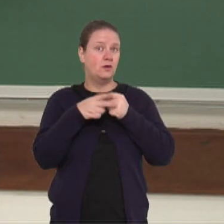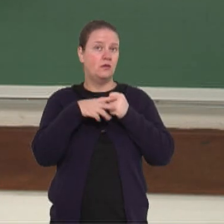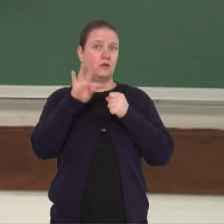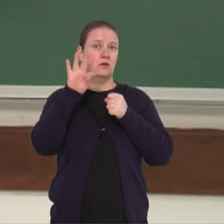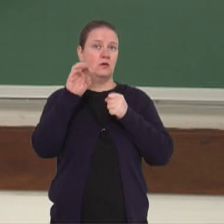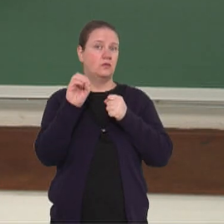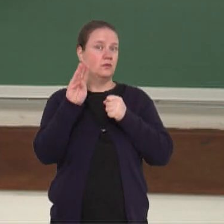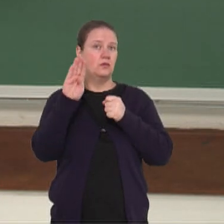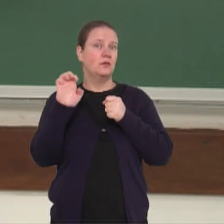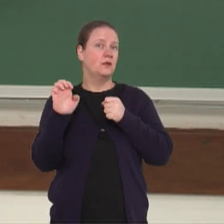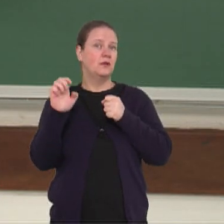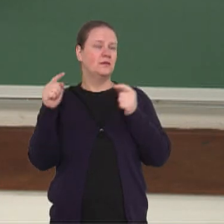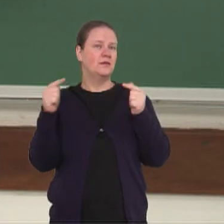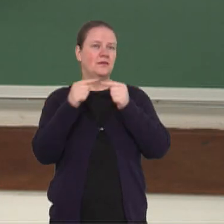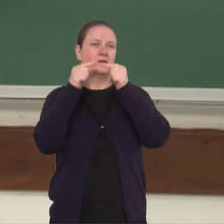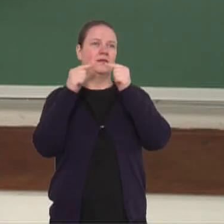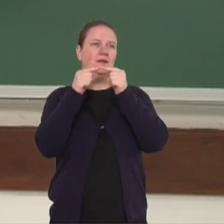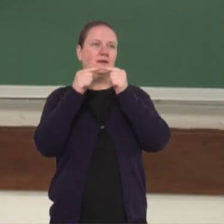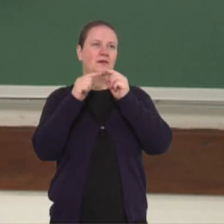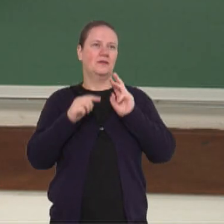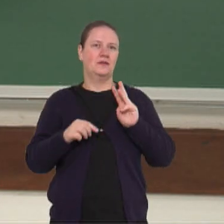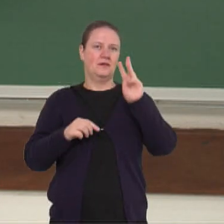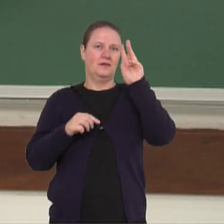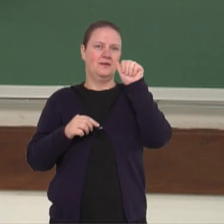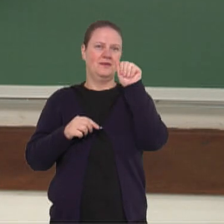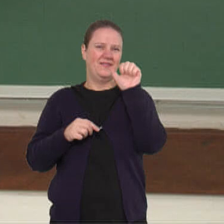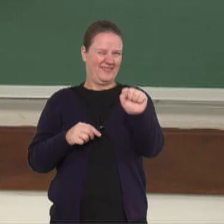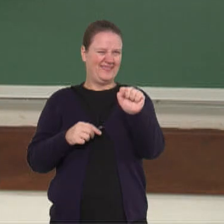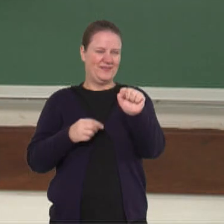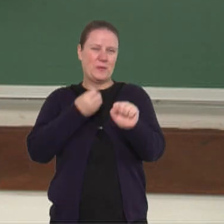I, was. Very good.